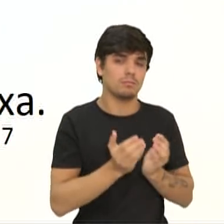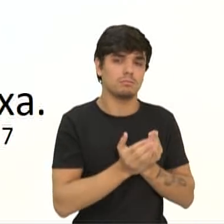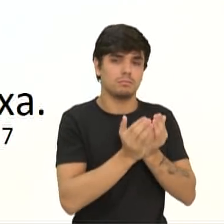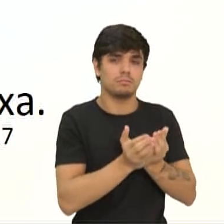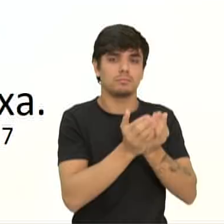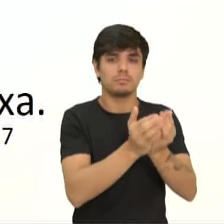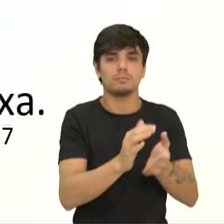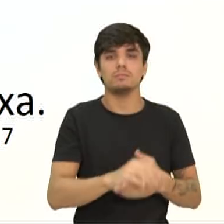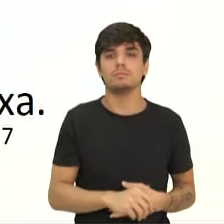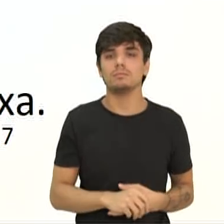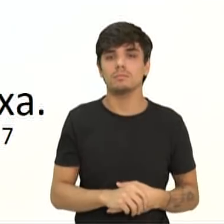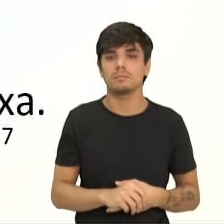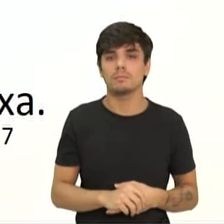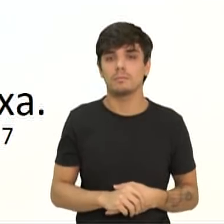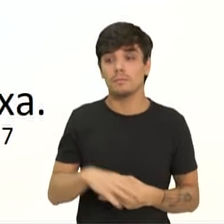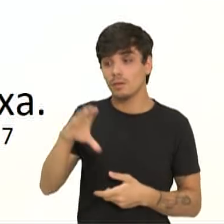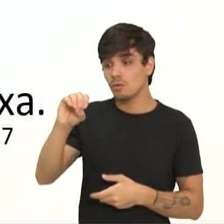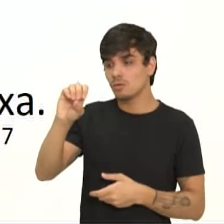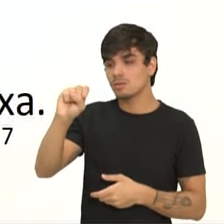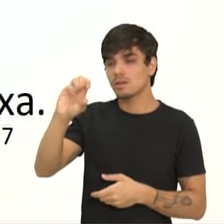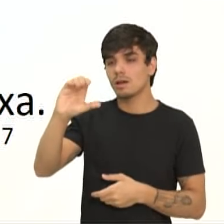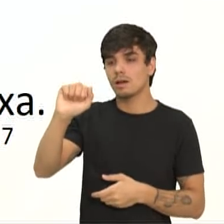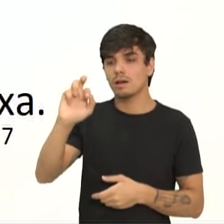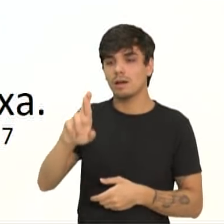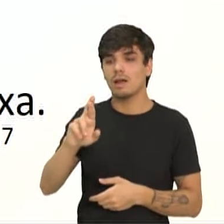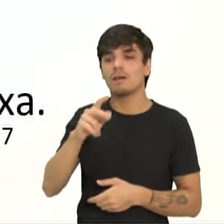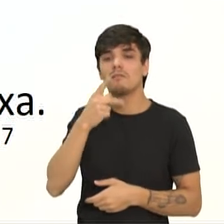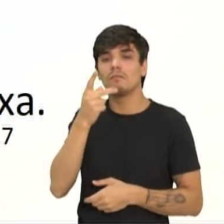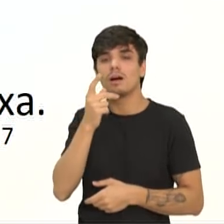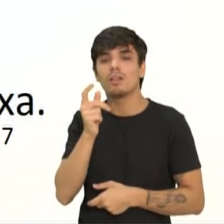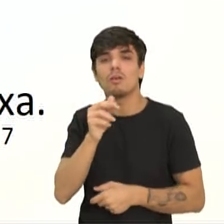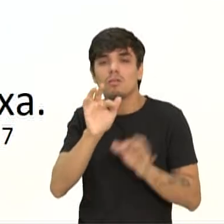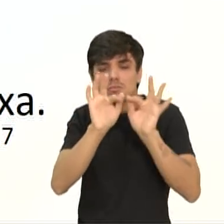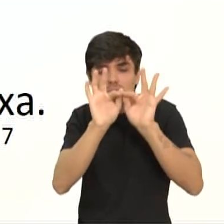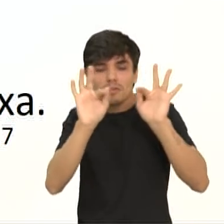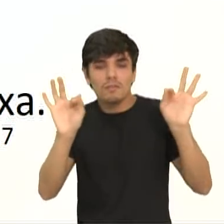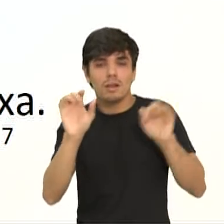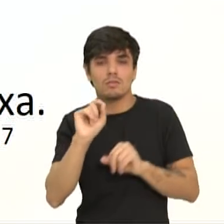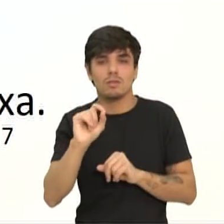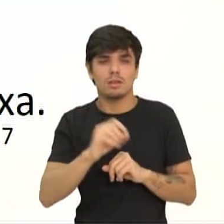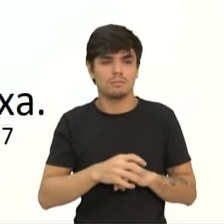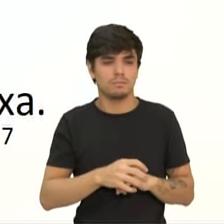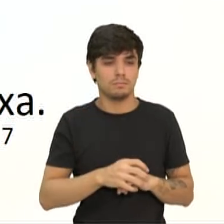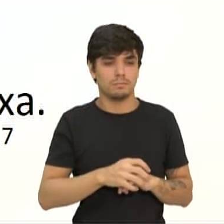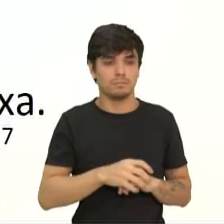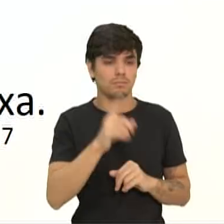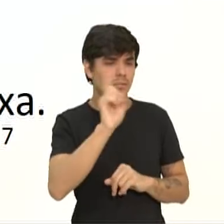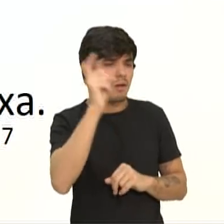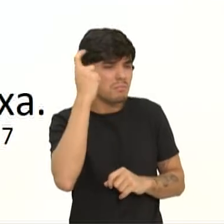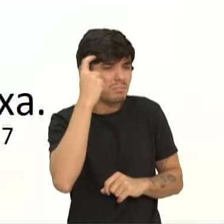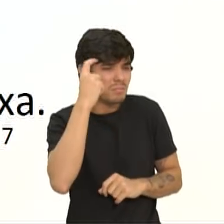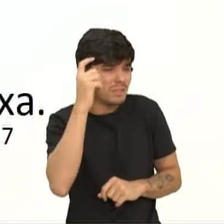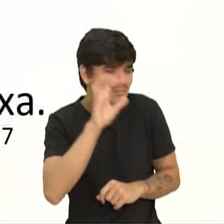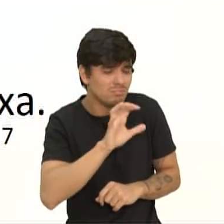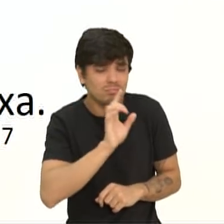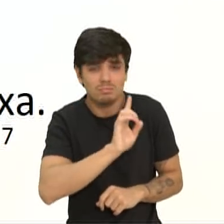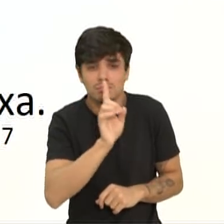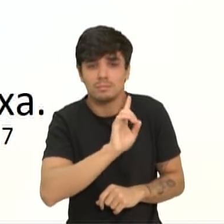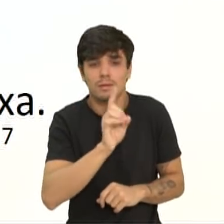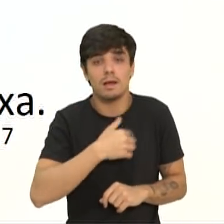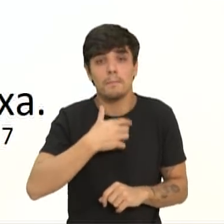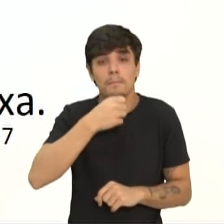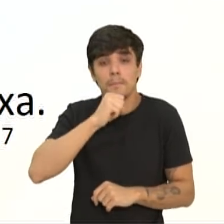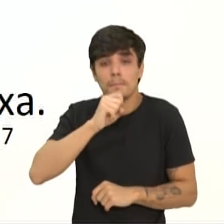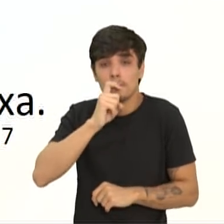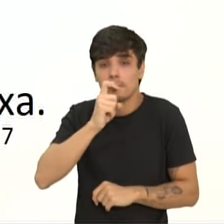uma frase que esfriou o entusiasmo de todos. Nem pense nisso. Papai não